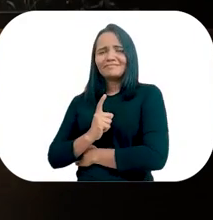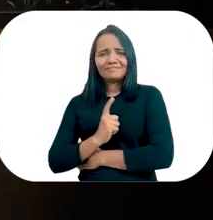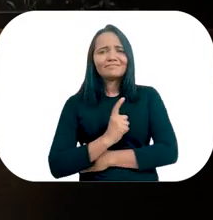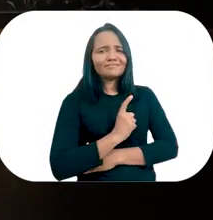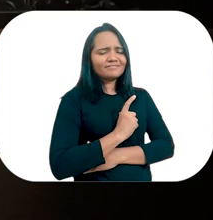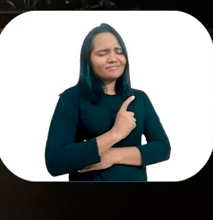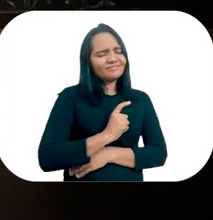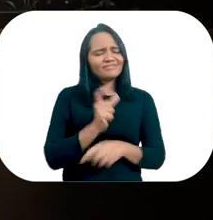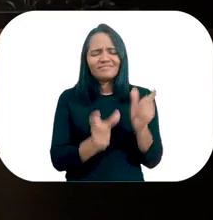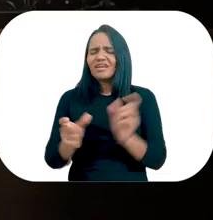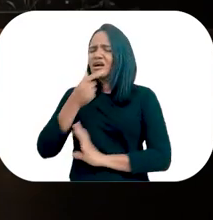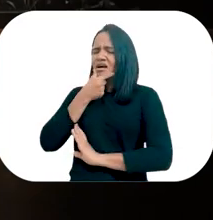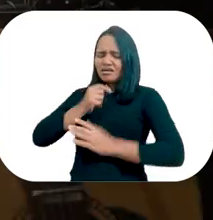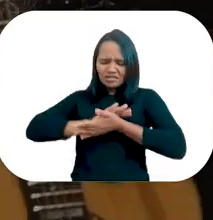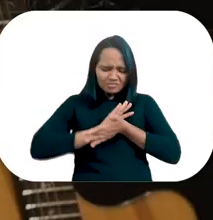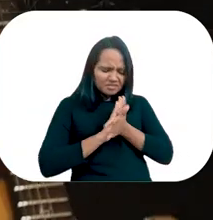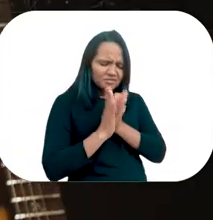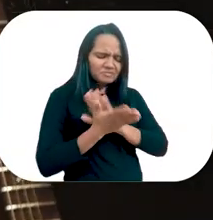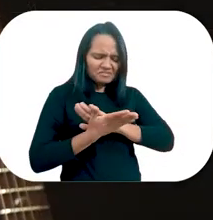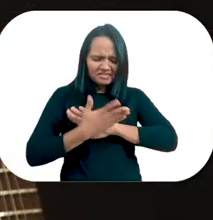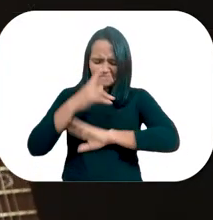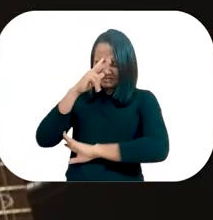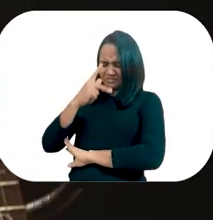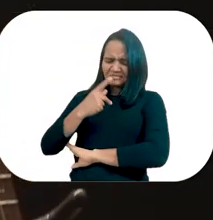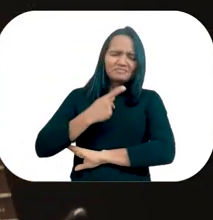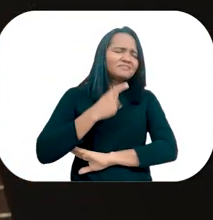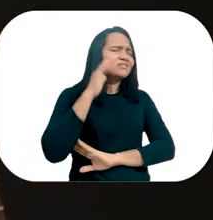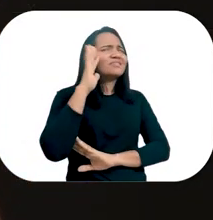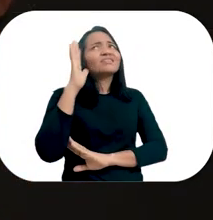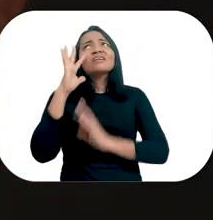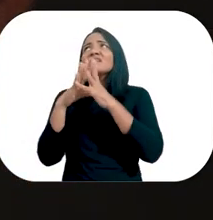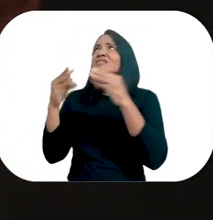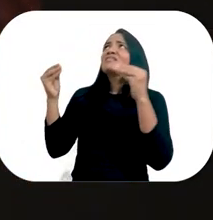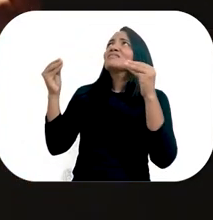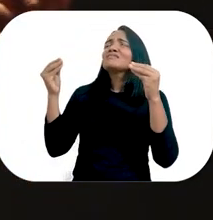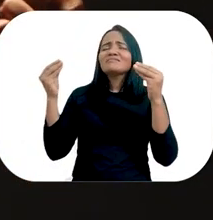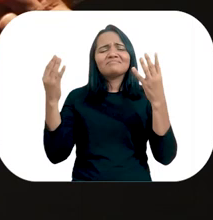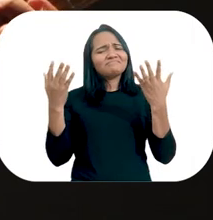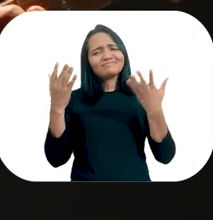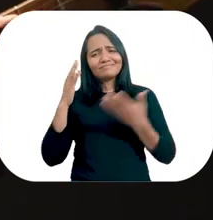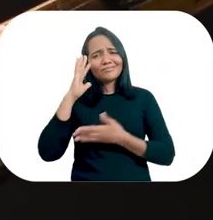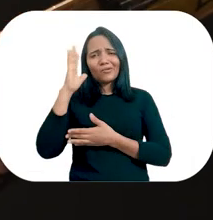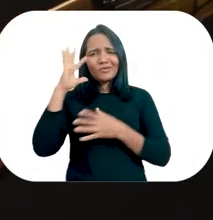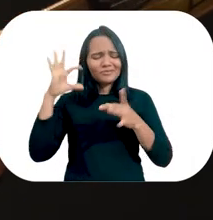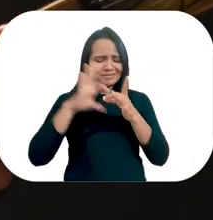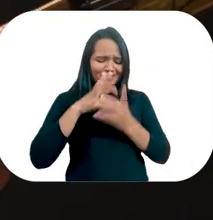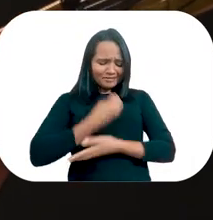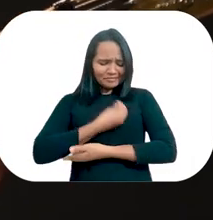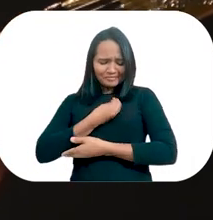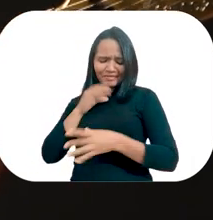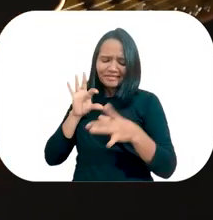se humilha, se castram seus sonhos. Seu sonho é sua vida,